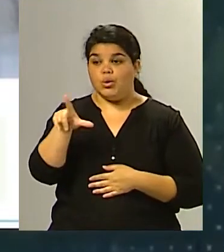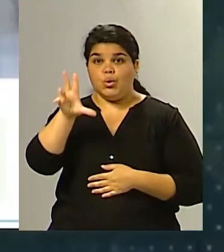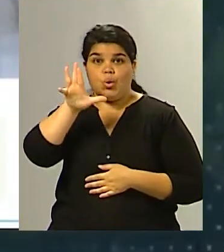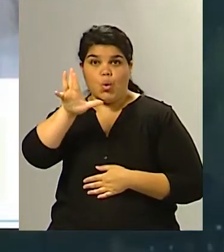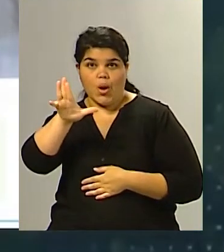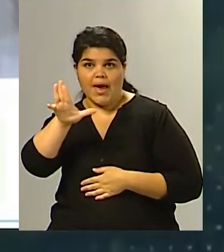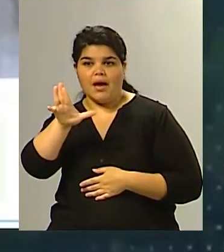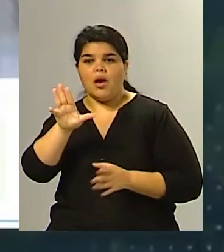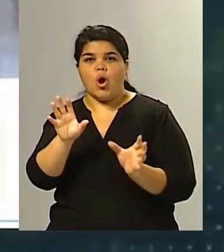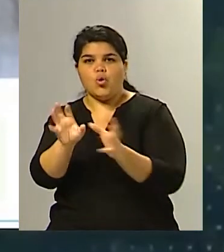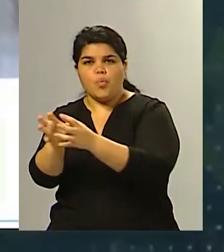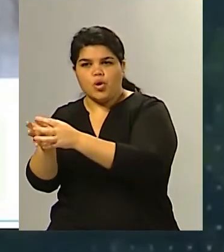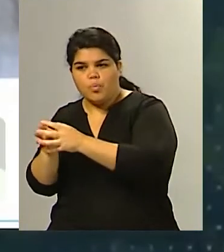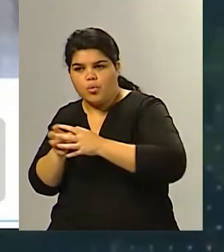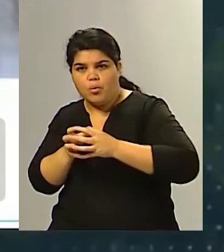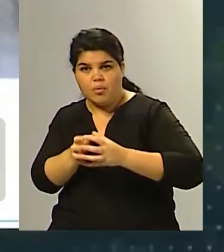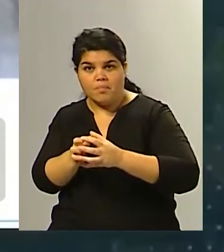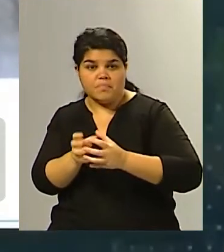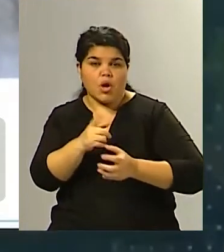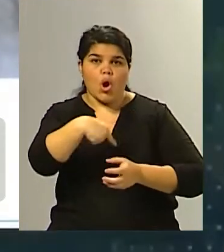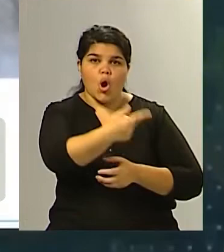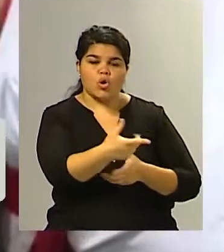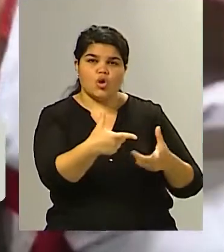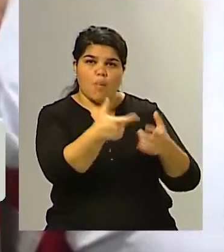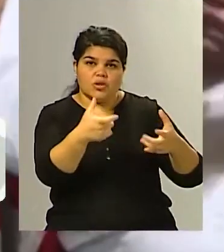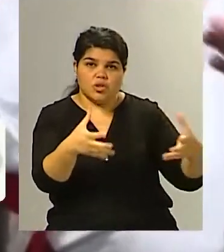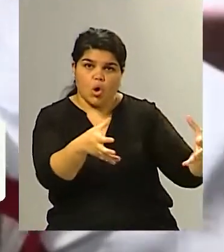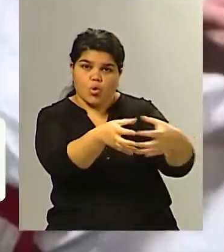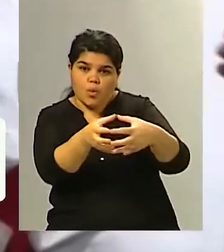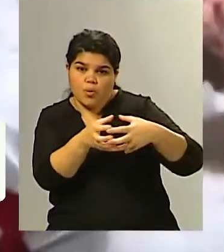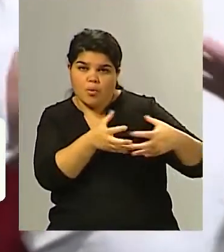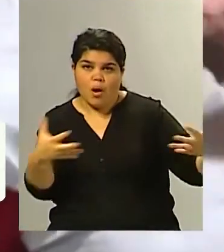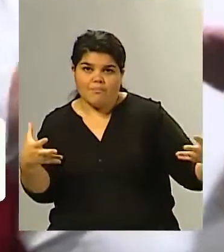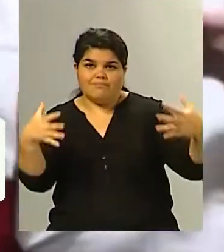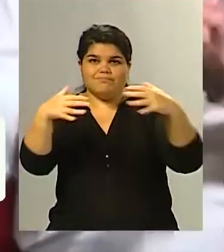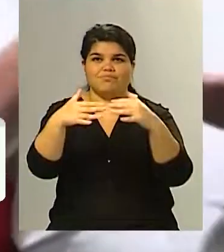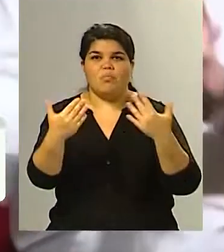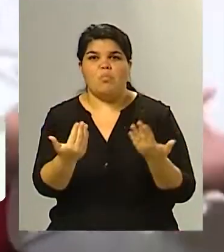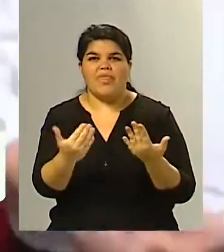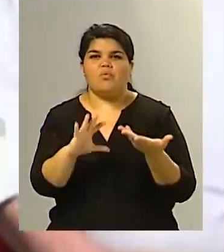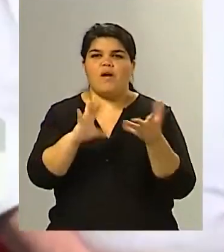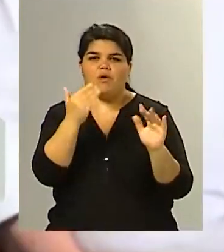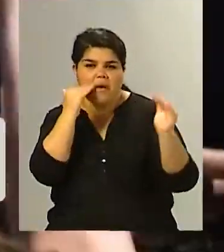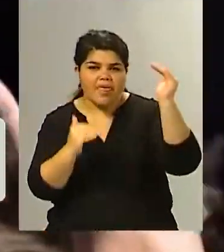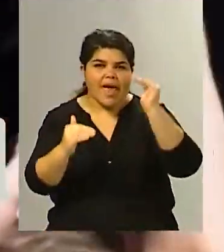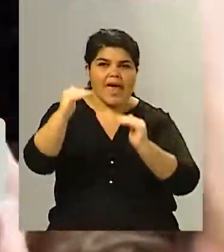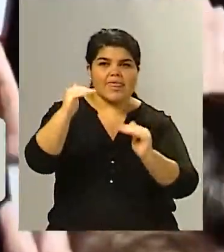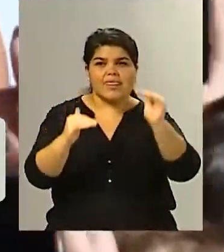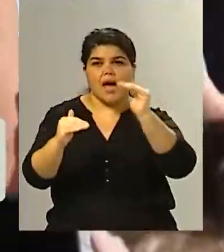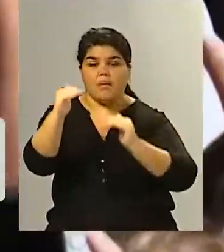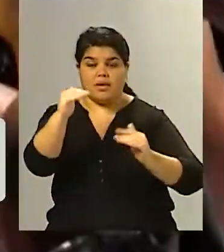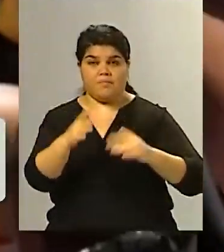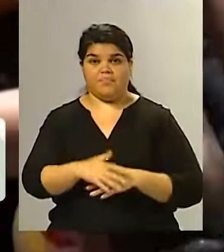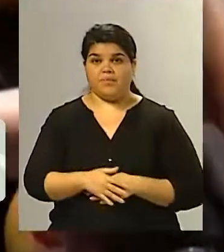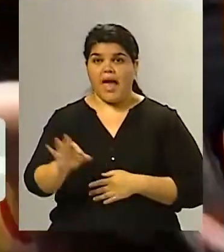as condições para negociar a adesão de outros setores sociais. E Lula nisso é um experto. Quando ele assumiu em